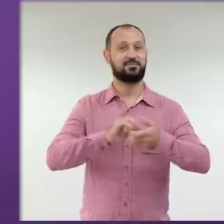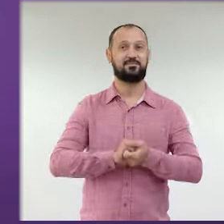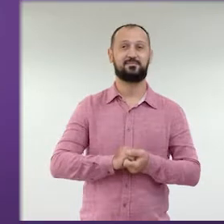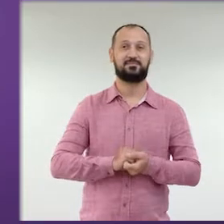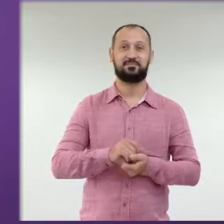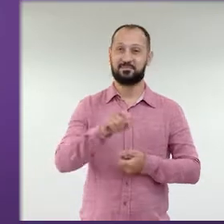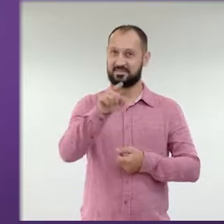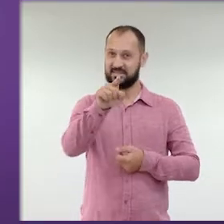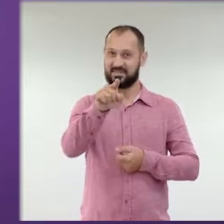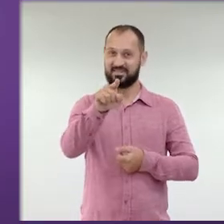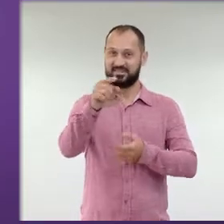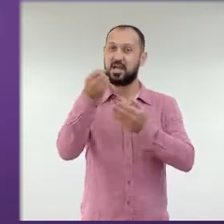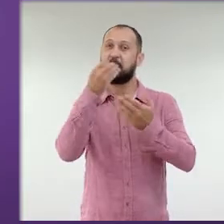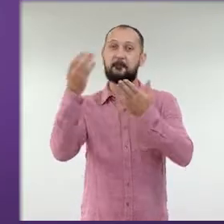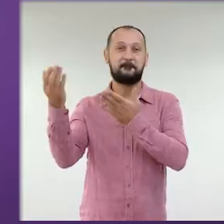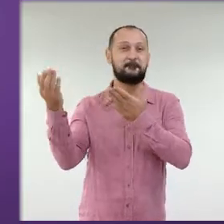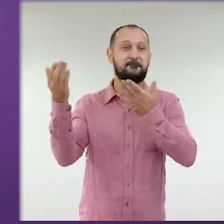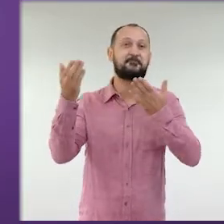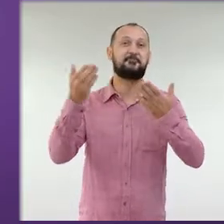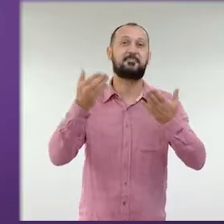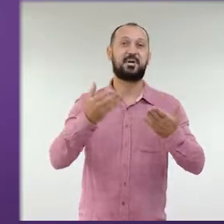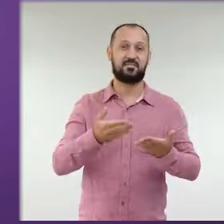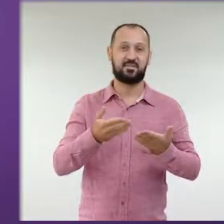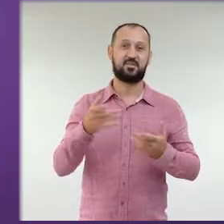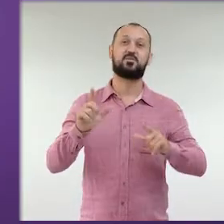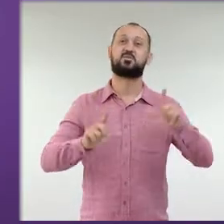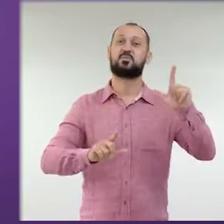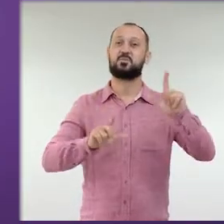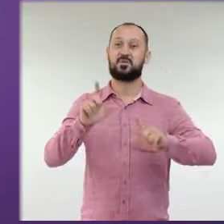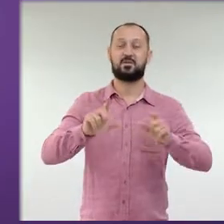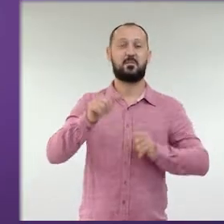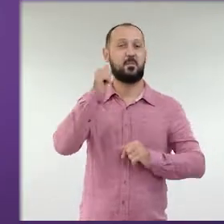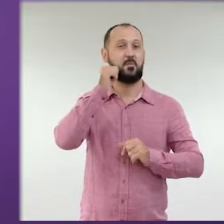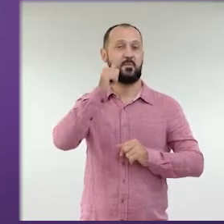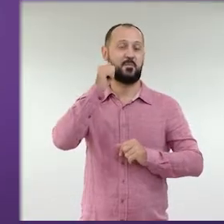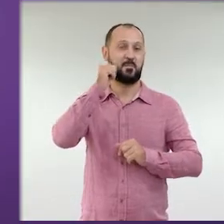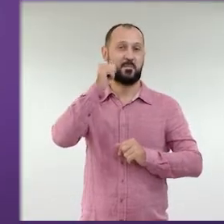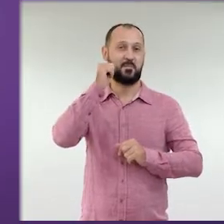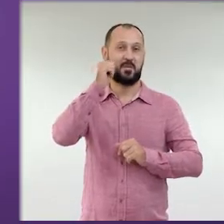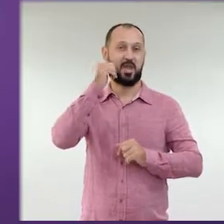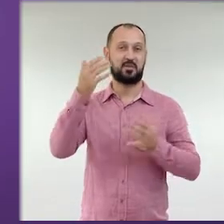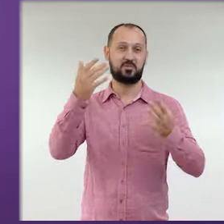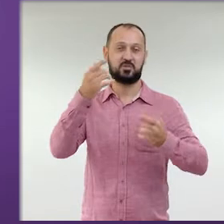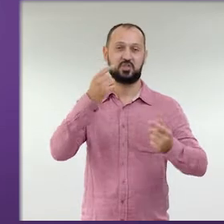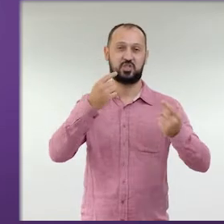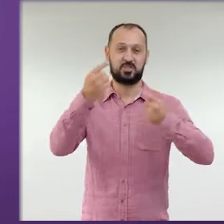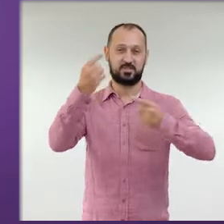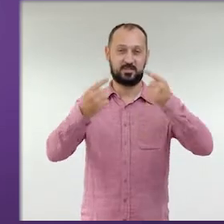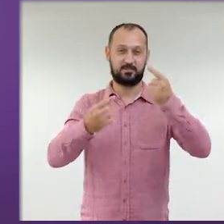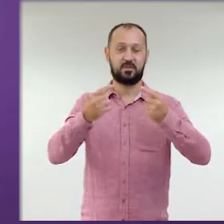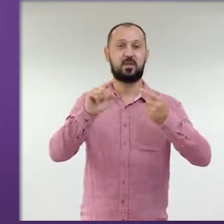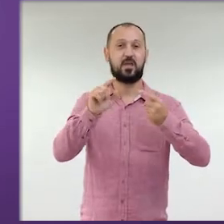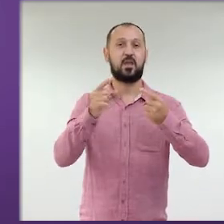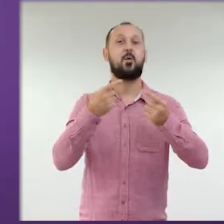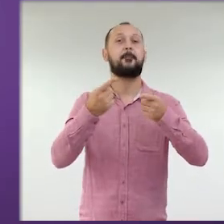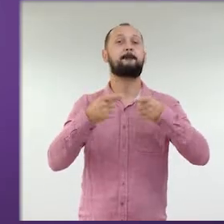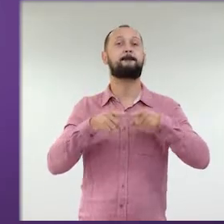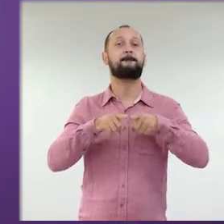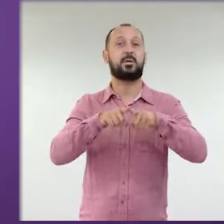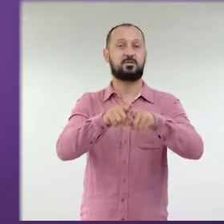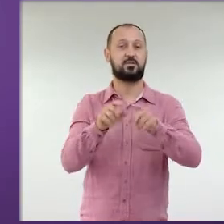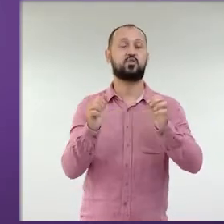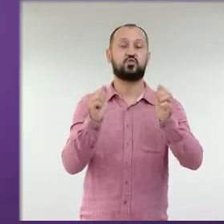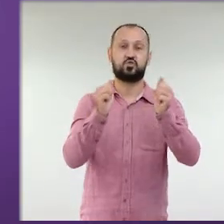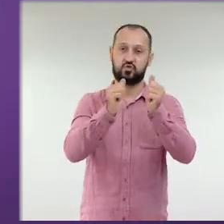Olá, seja muito bem-vindo e bem-vinda. Mulheres em Debate está no ar. Esse programa é fruto de parceria entre